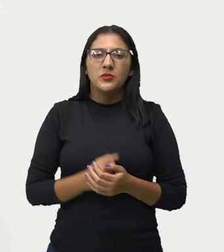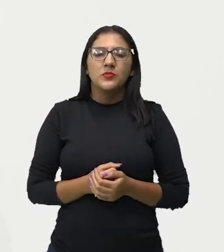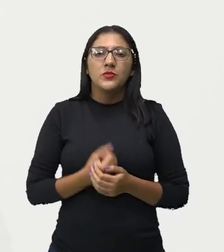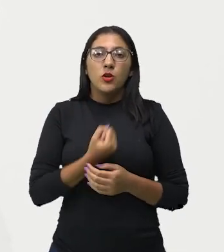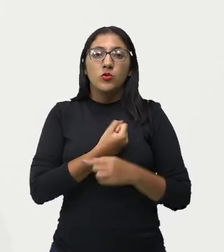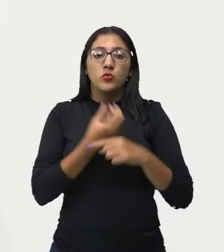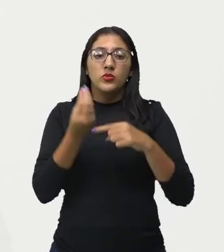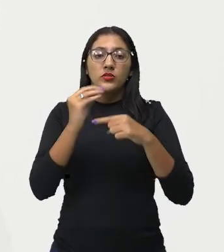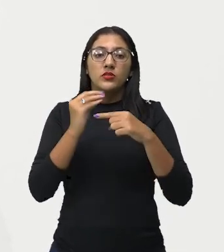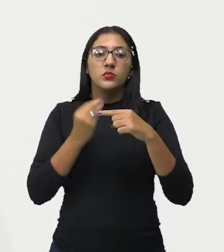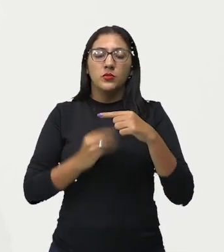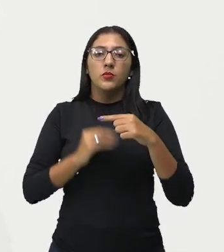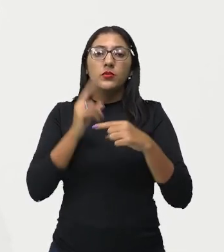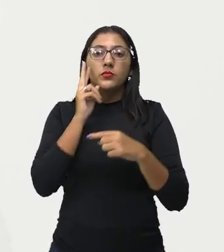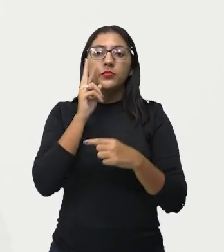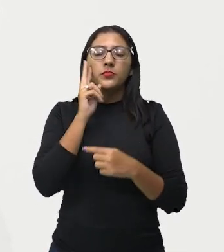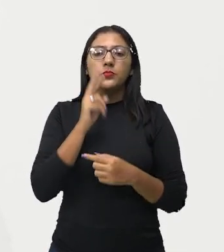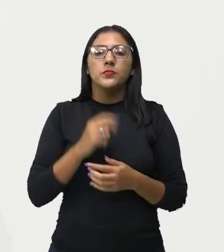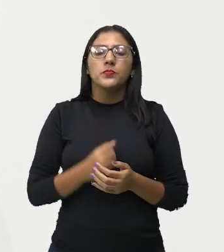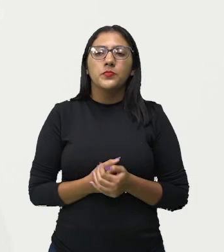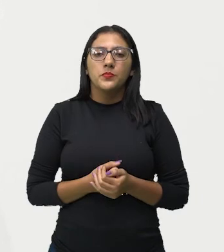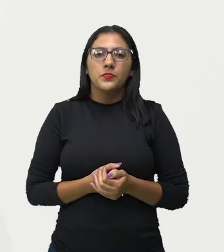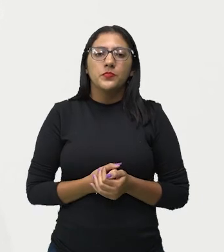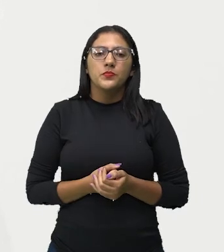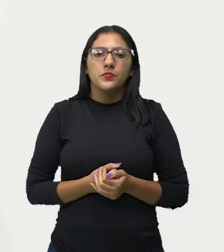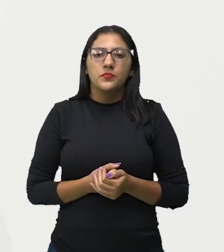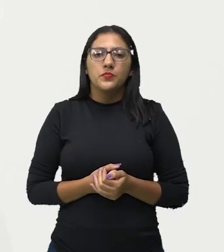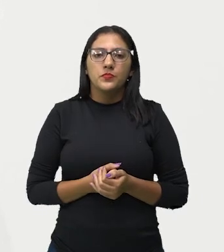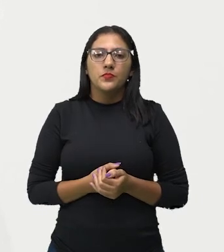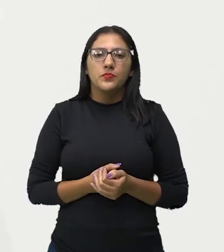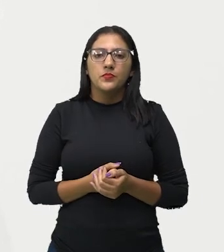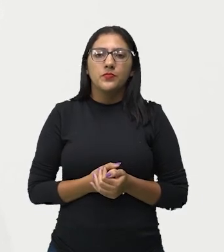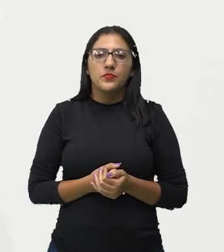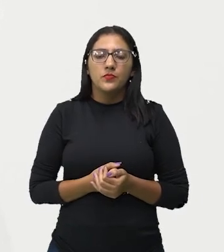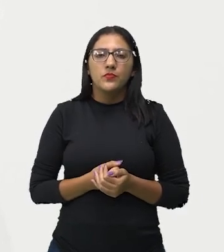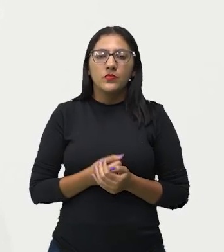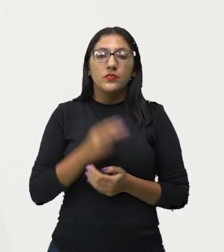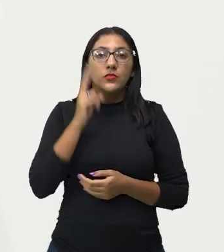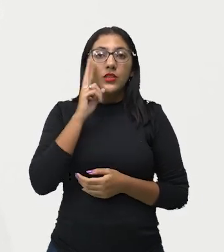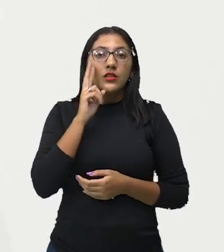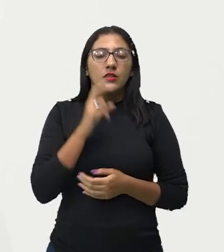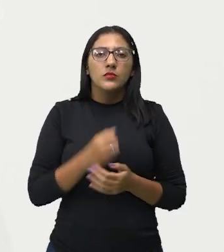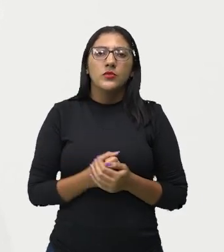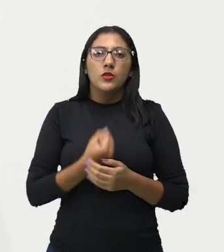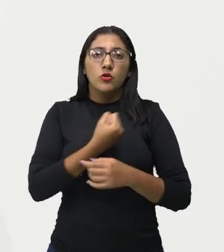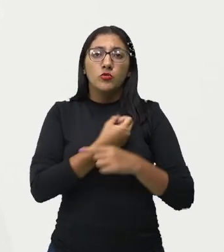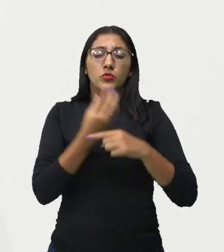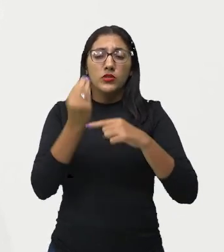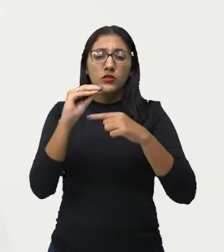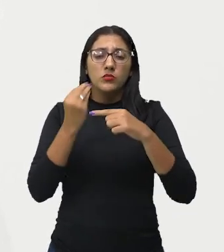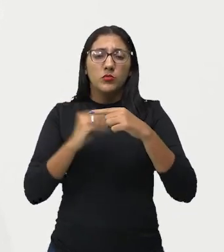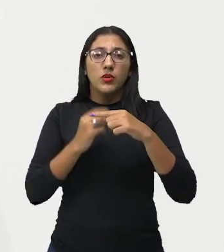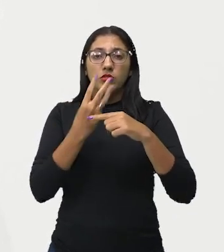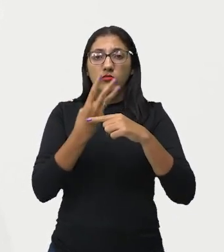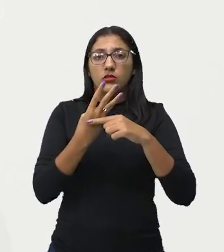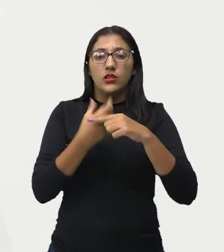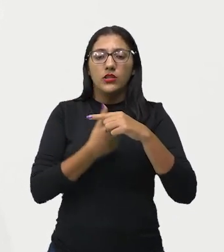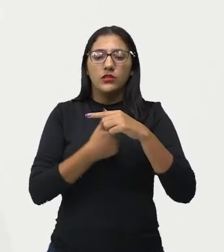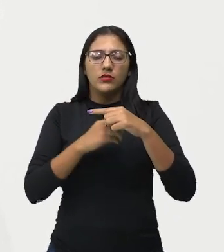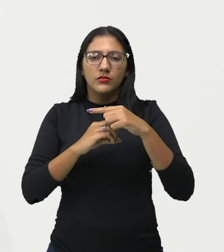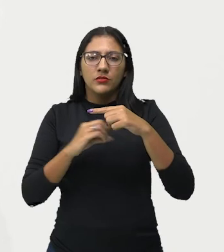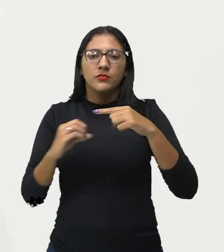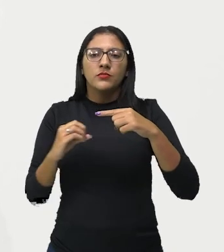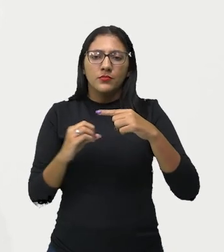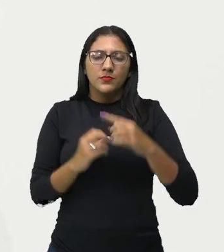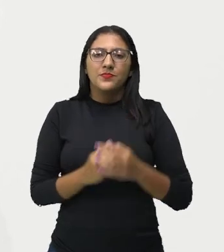Então, já se liga nessa aqui, ó, nessa informação. 3% é a mesma coisa que 3 sobre 100,